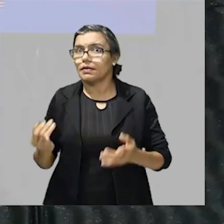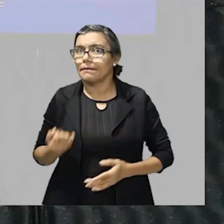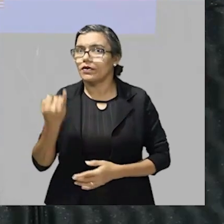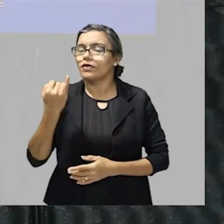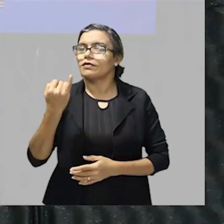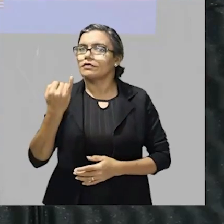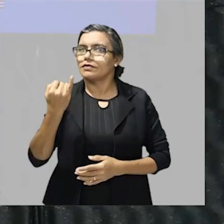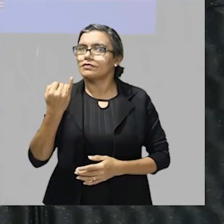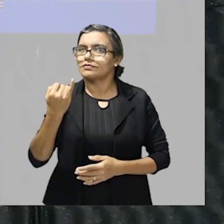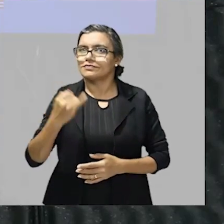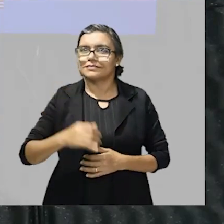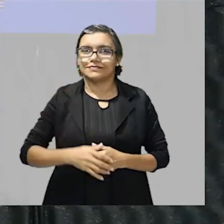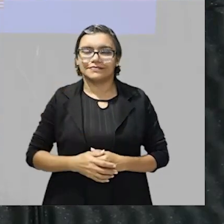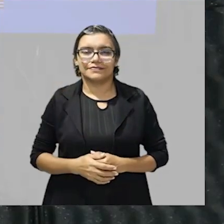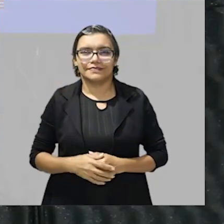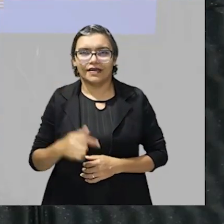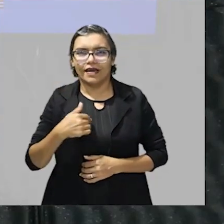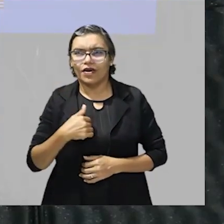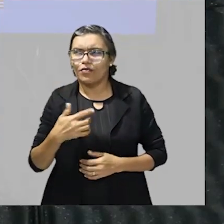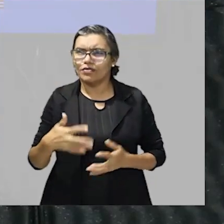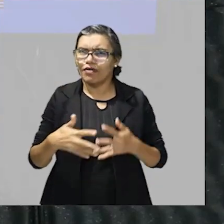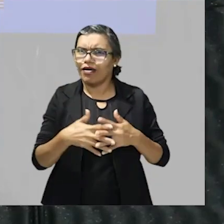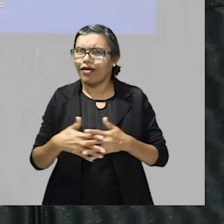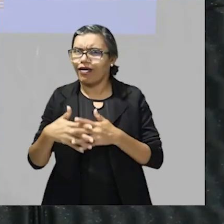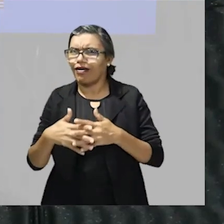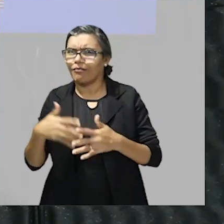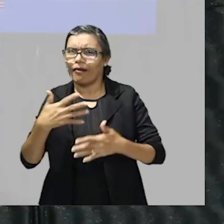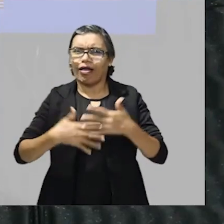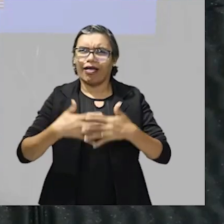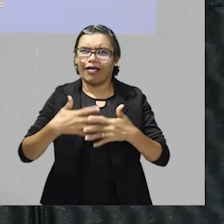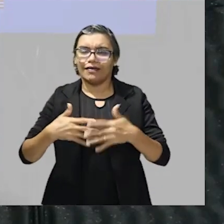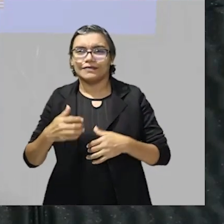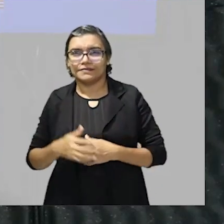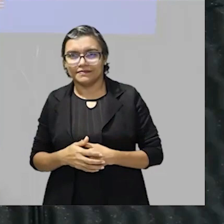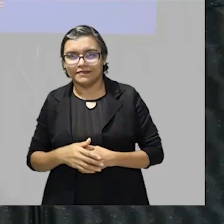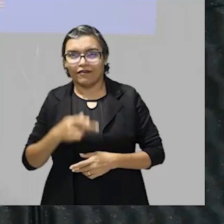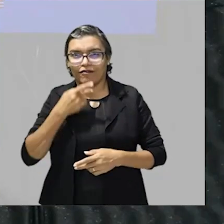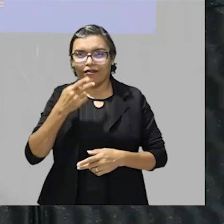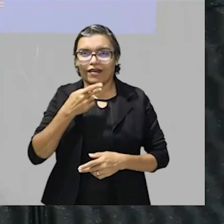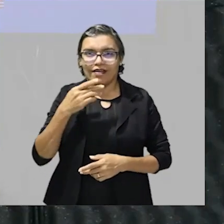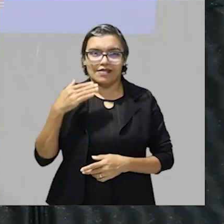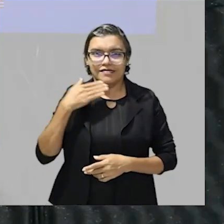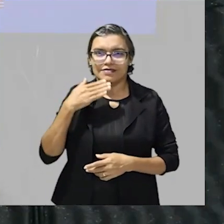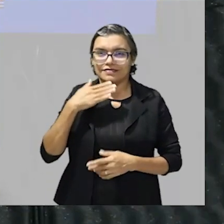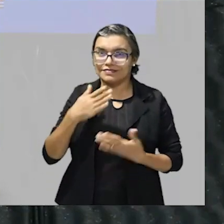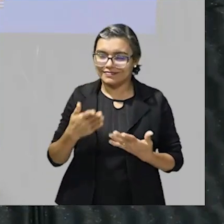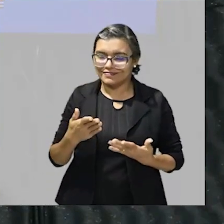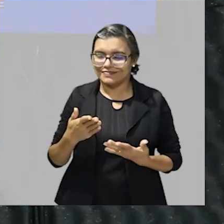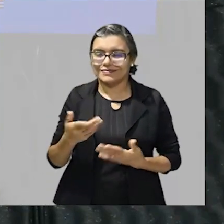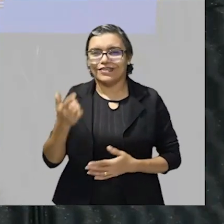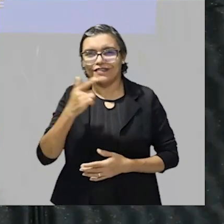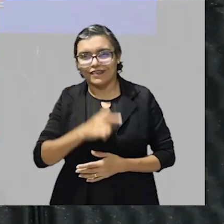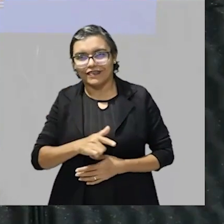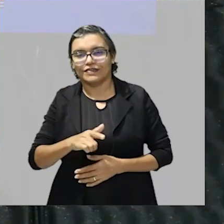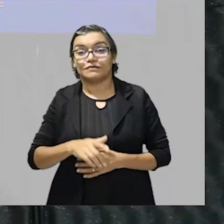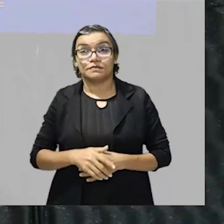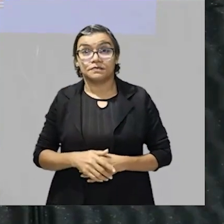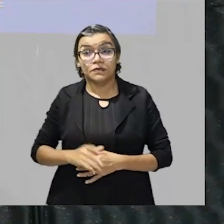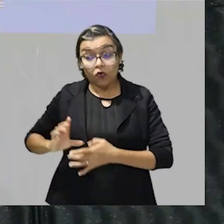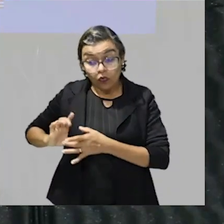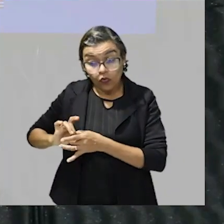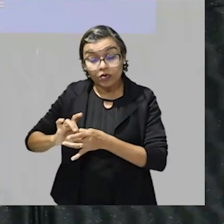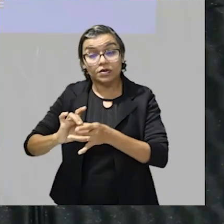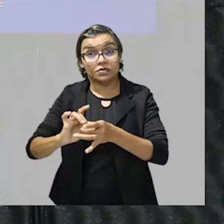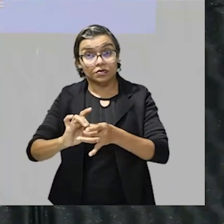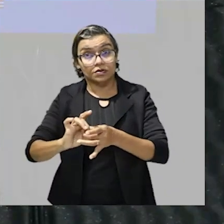hoje não sei o que tá acontecendo para não descontextualizar um texto